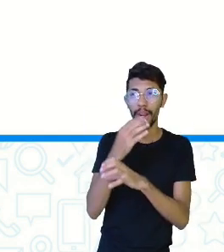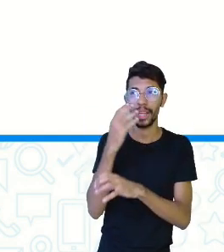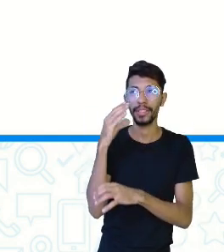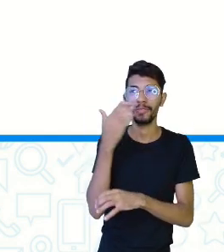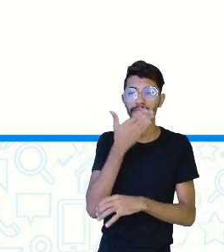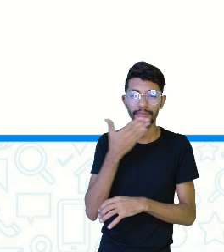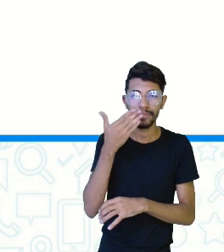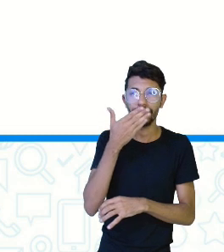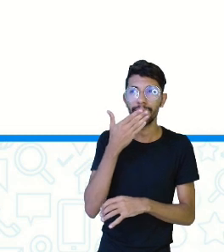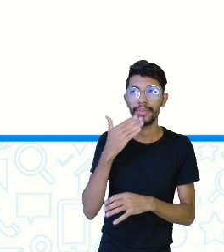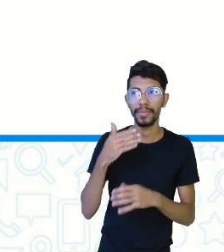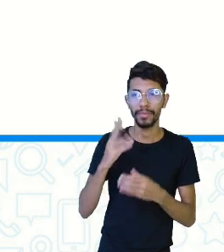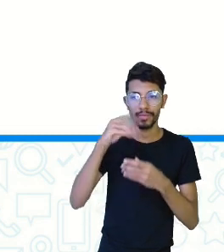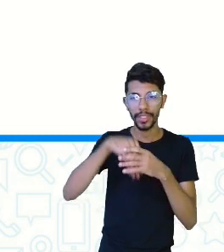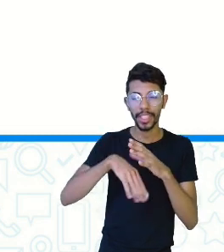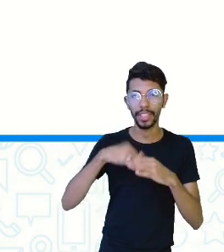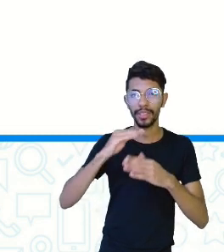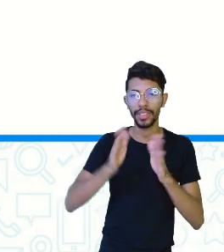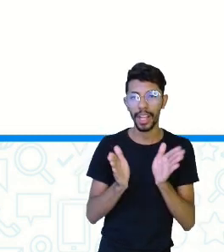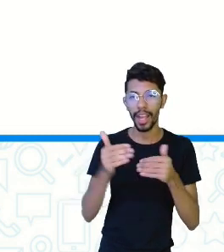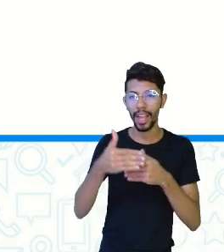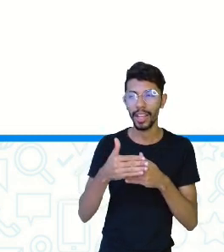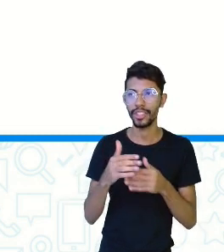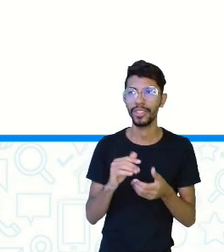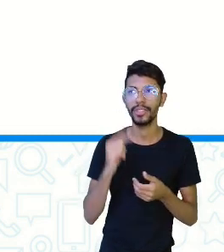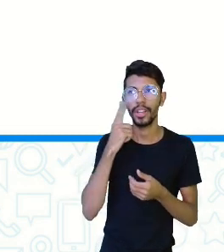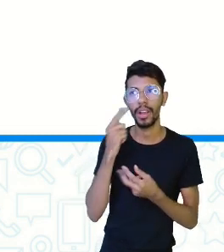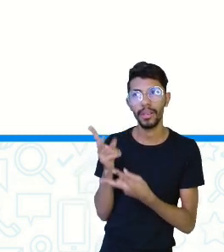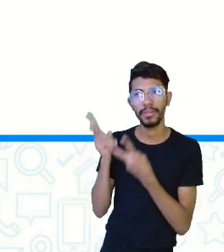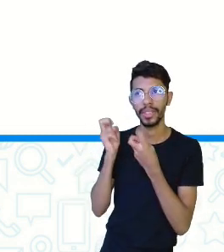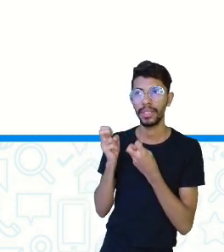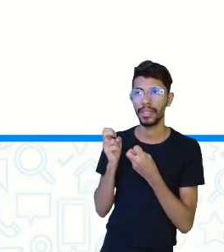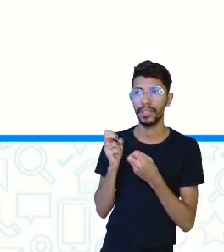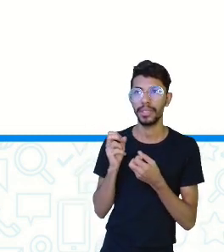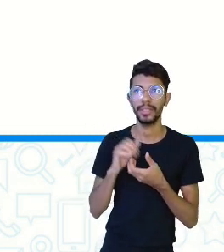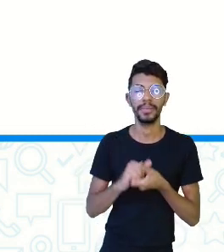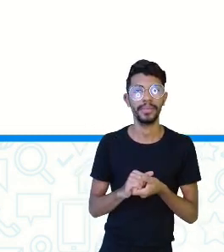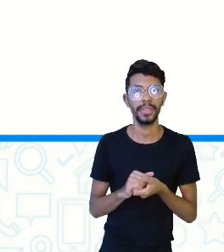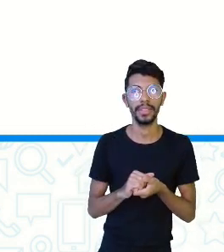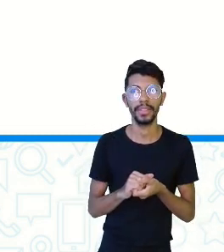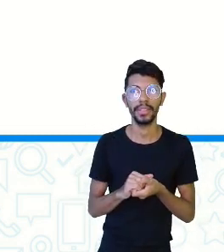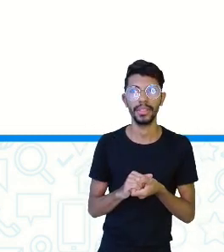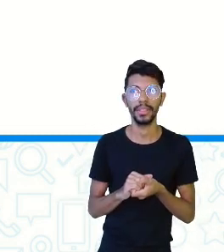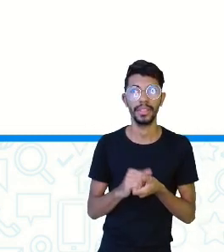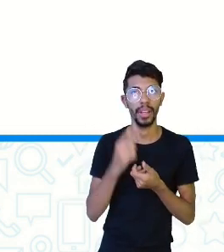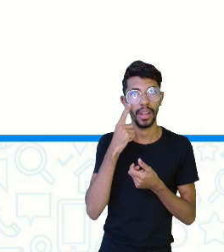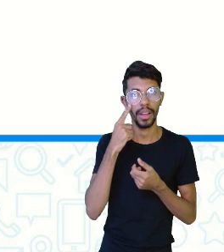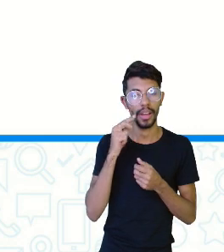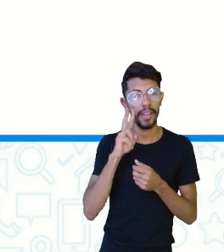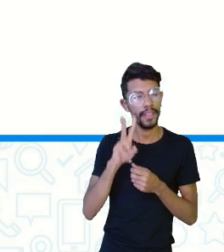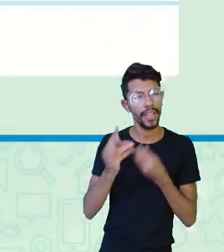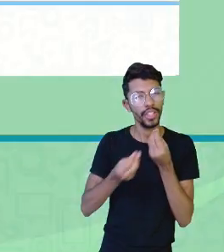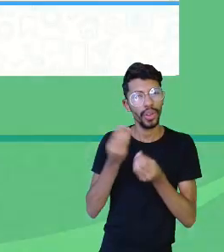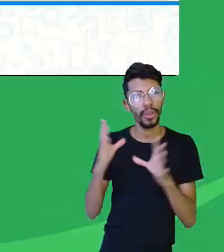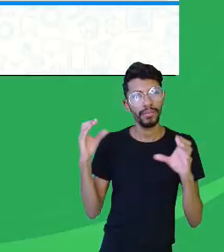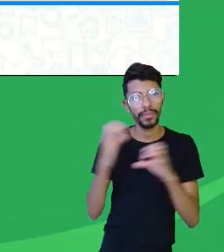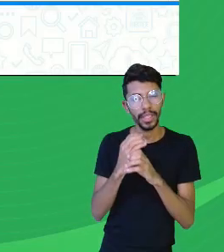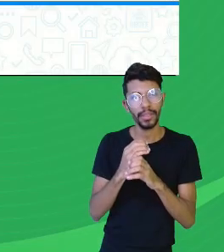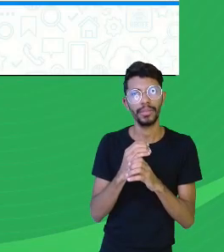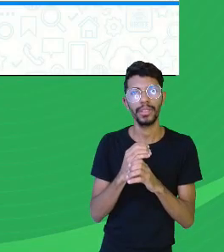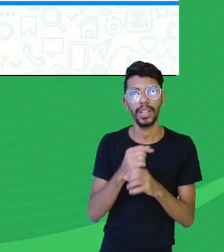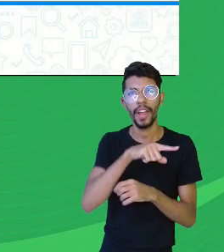de bombons das caixas? Olha só, como é que a gente pode calcular? Vocês